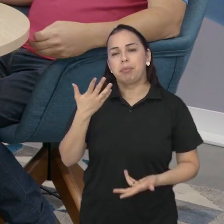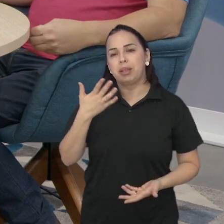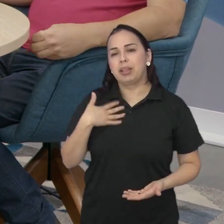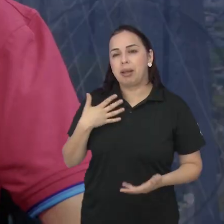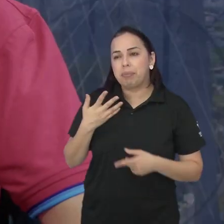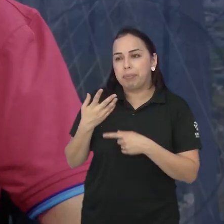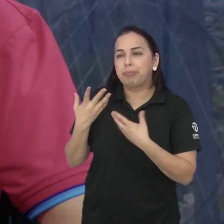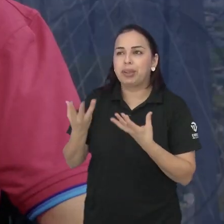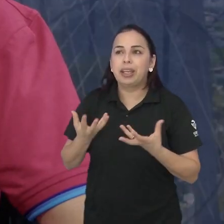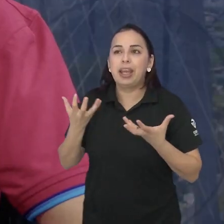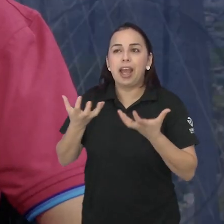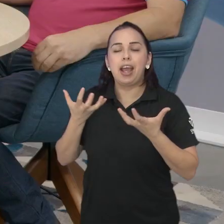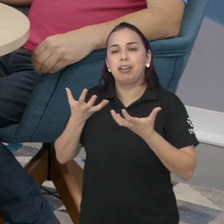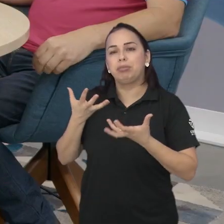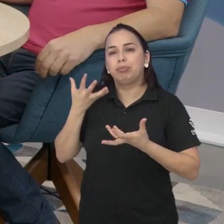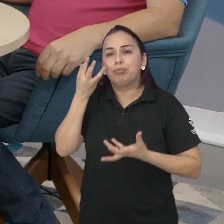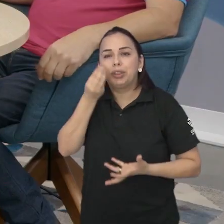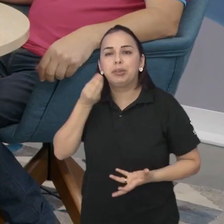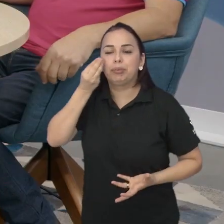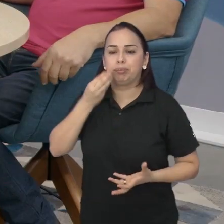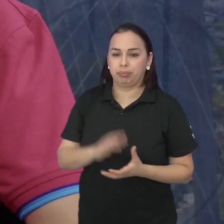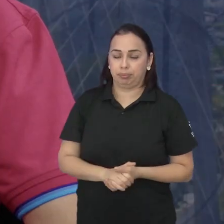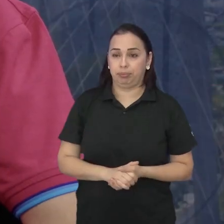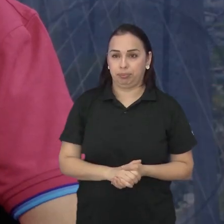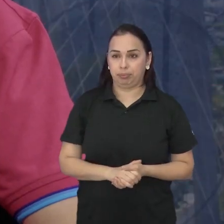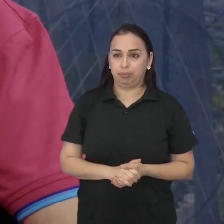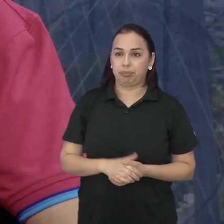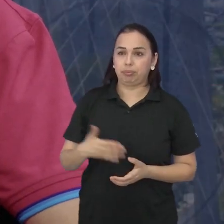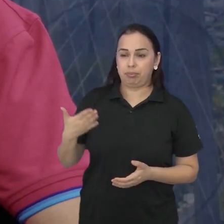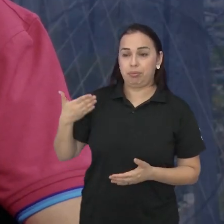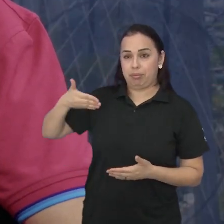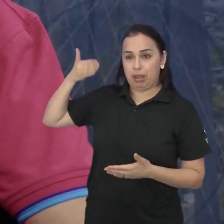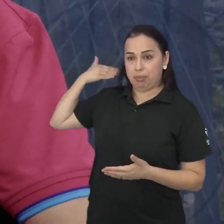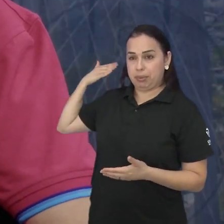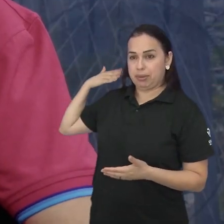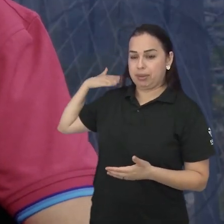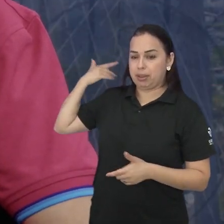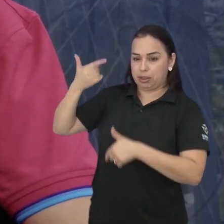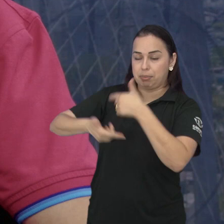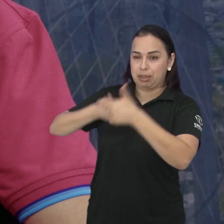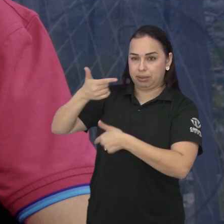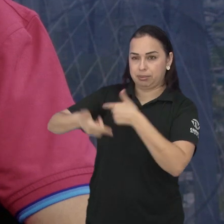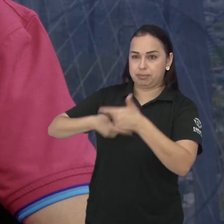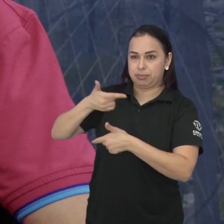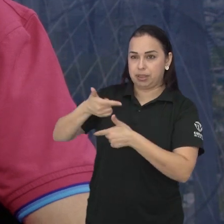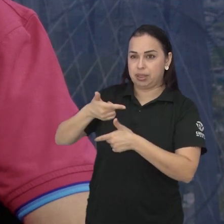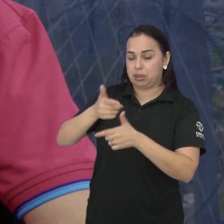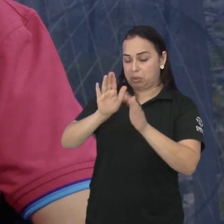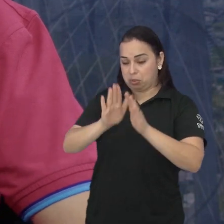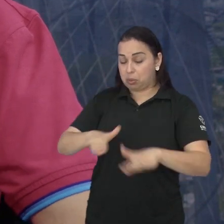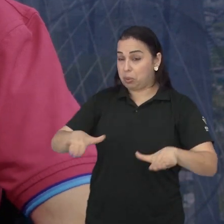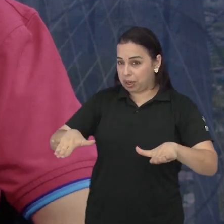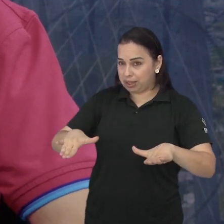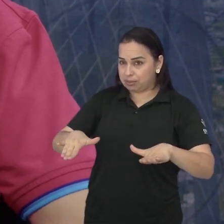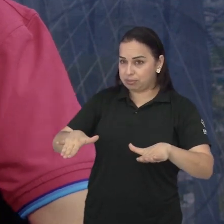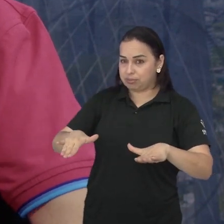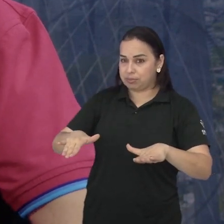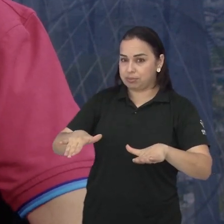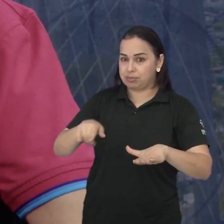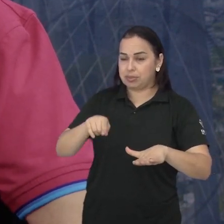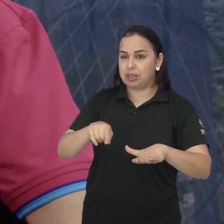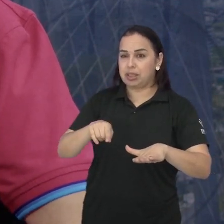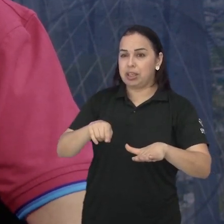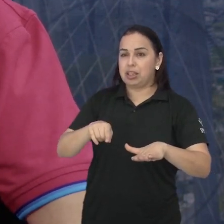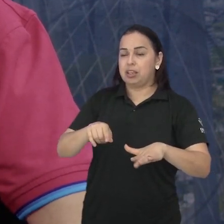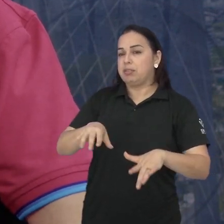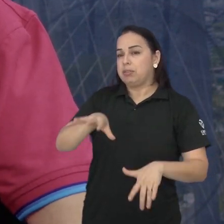vivência. Uma das experiências que eu mais me chamou a atenção no tempo que trabalhei também com criança em situação de rua era o